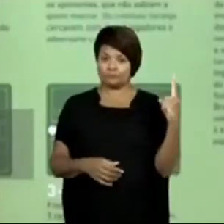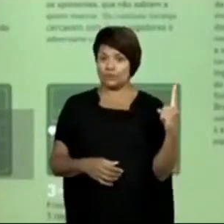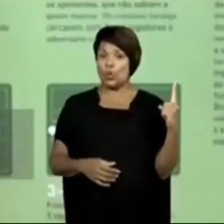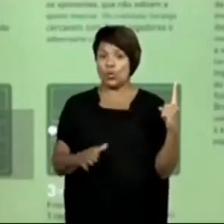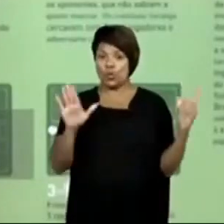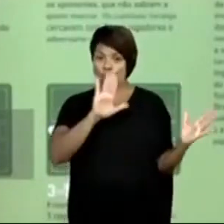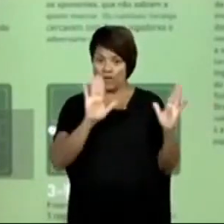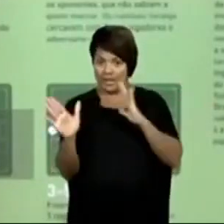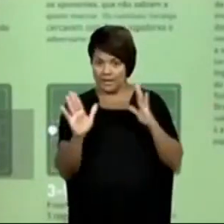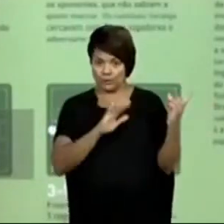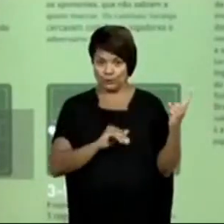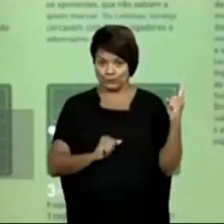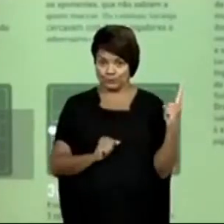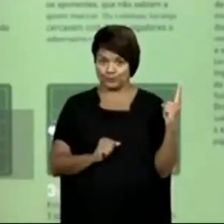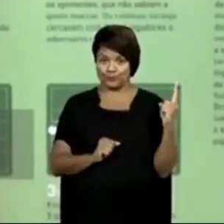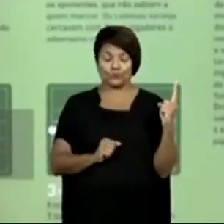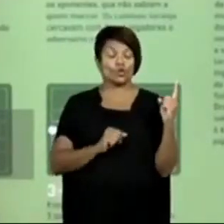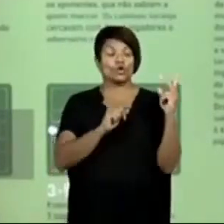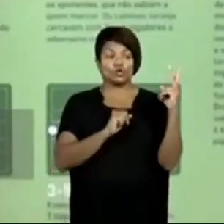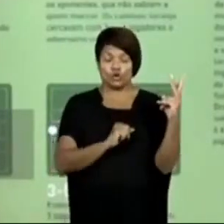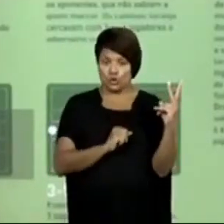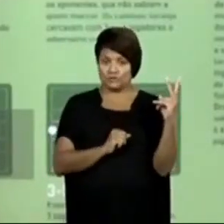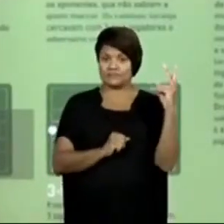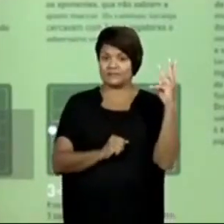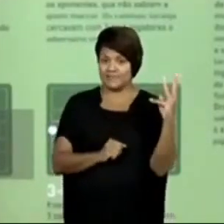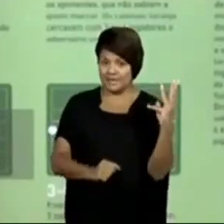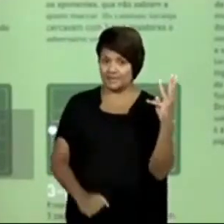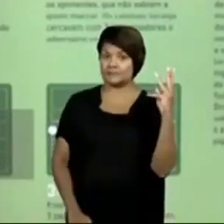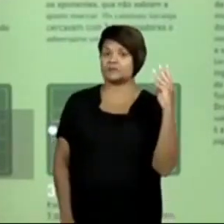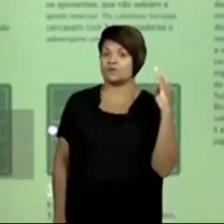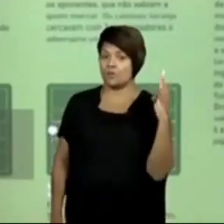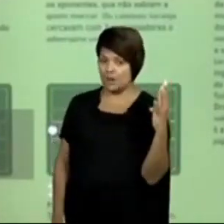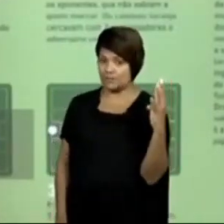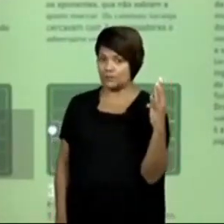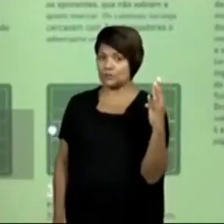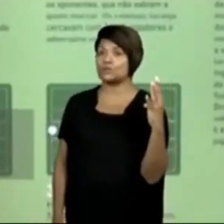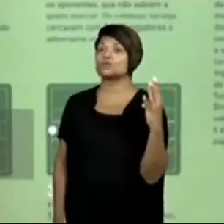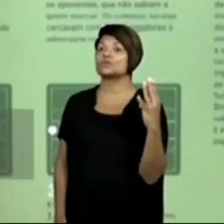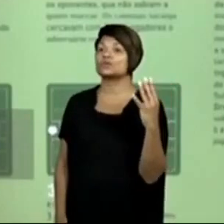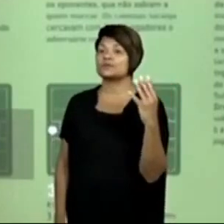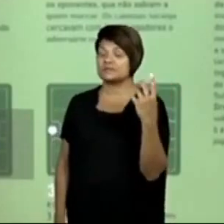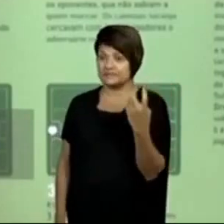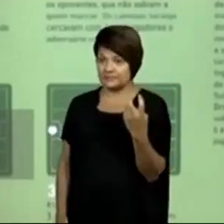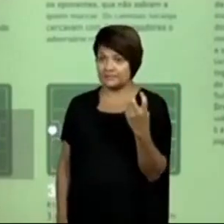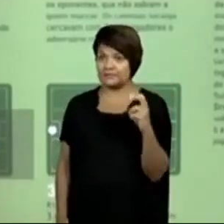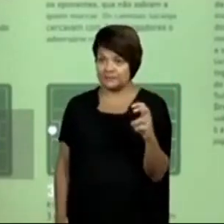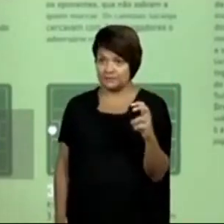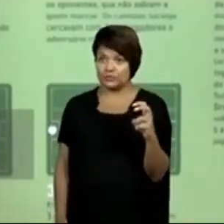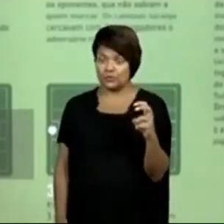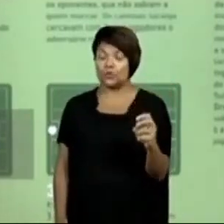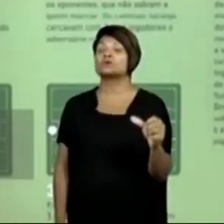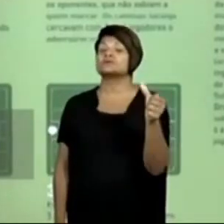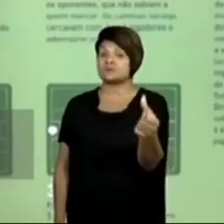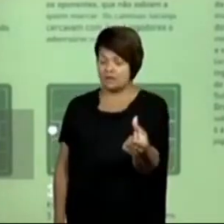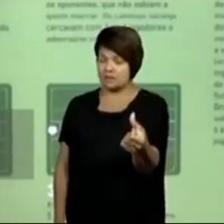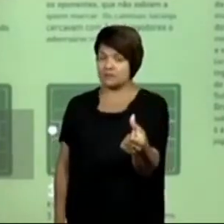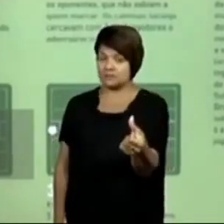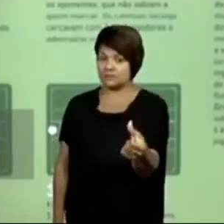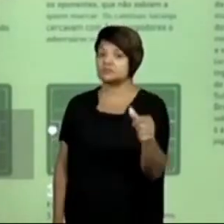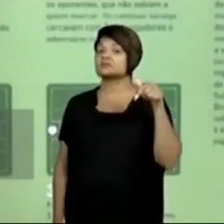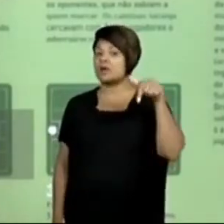nosso goleiro, 2, 3, 4, 5,